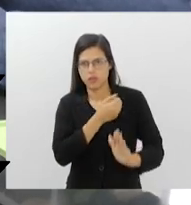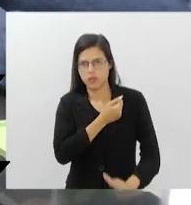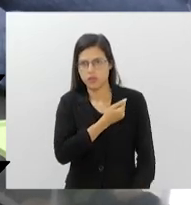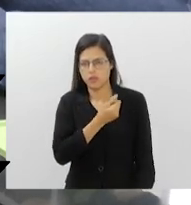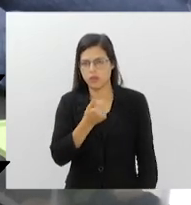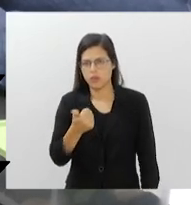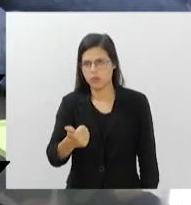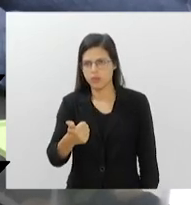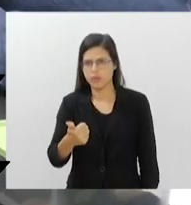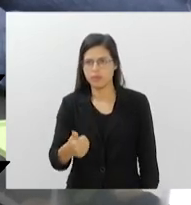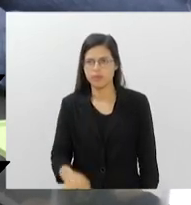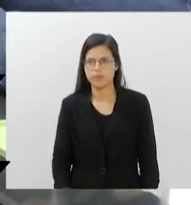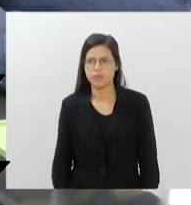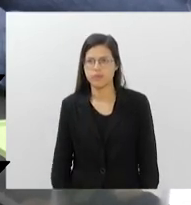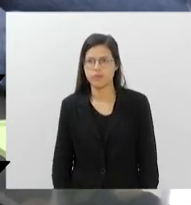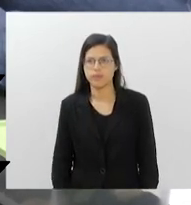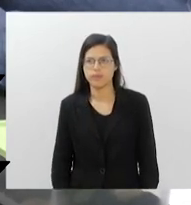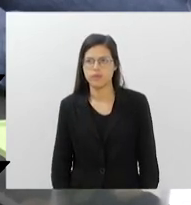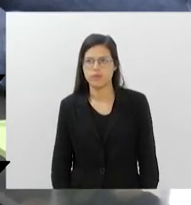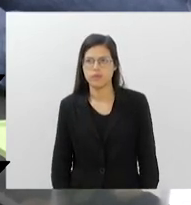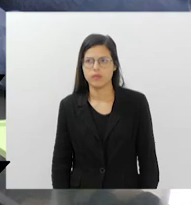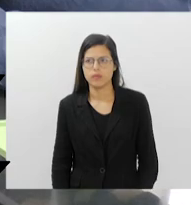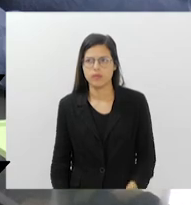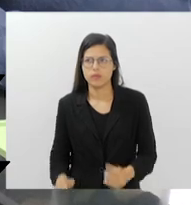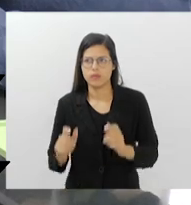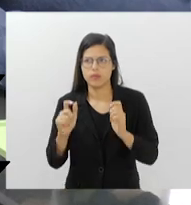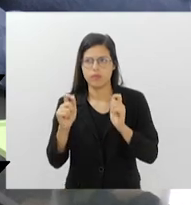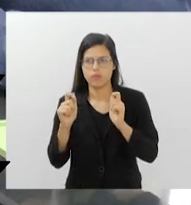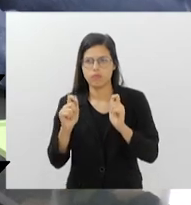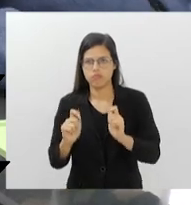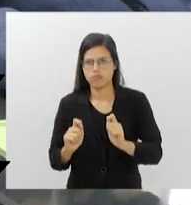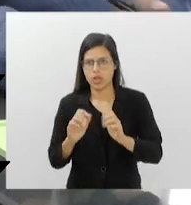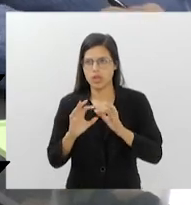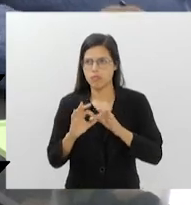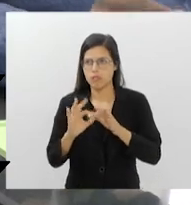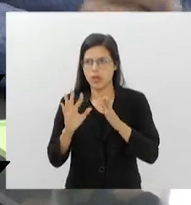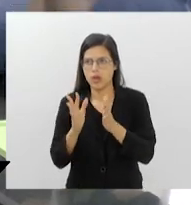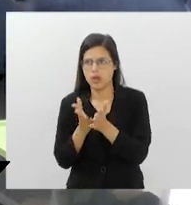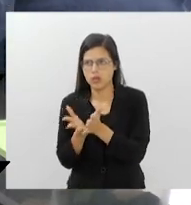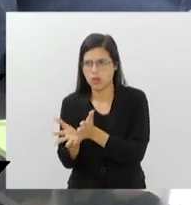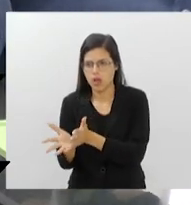um permitiria o acúmulo de benefícios não é